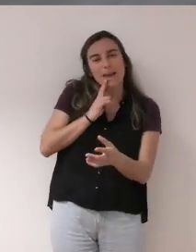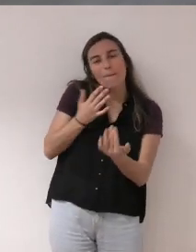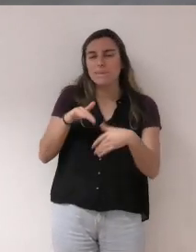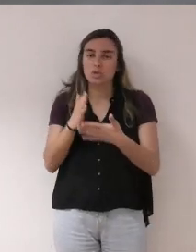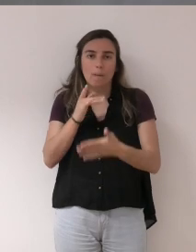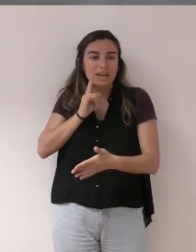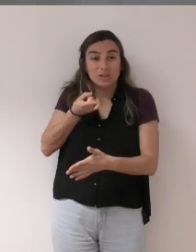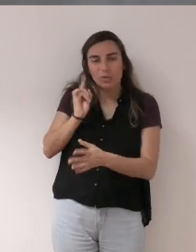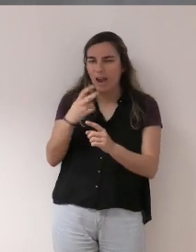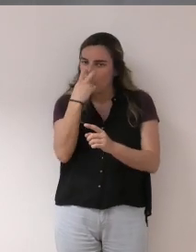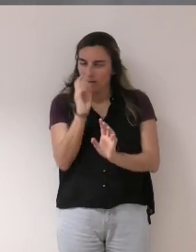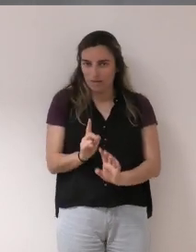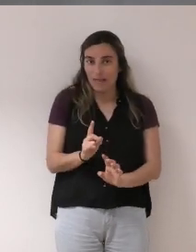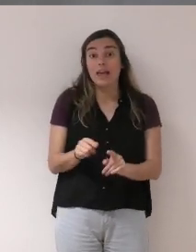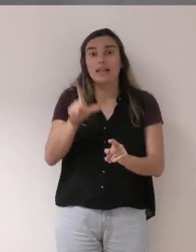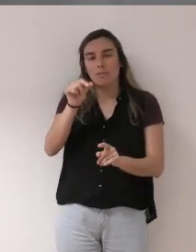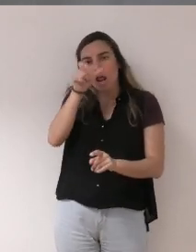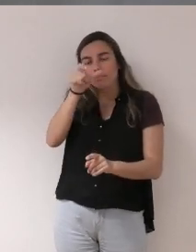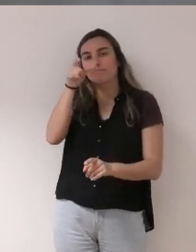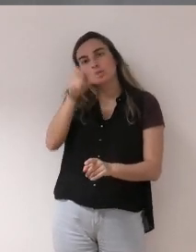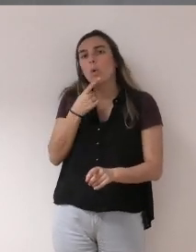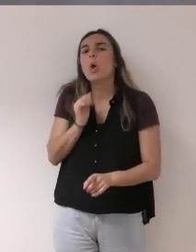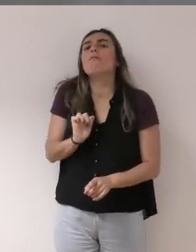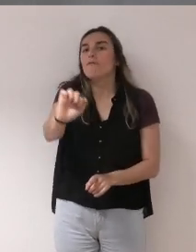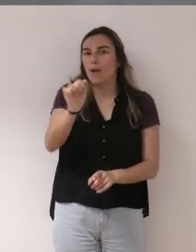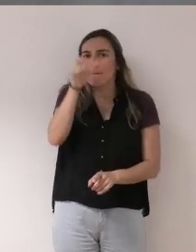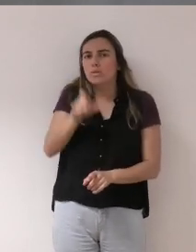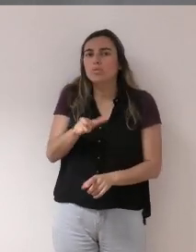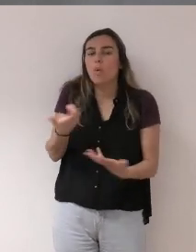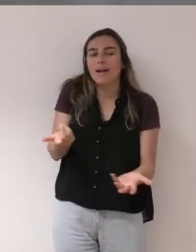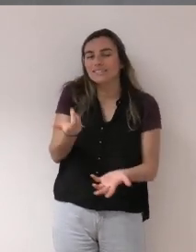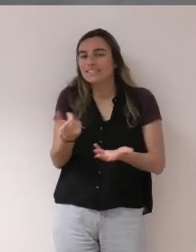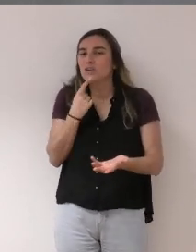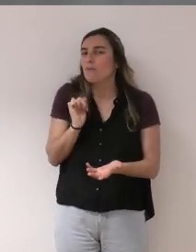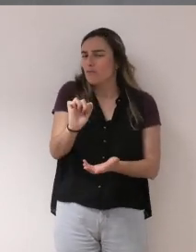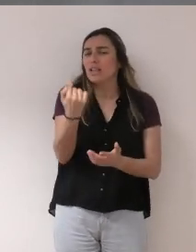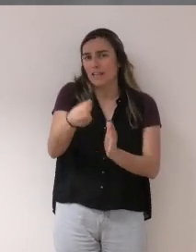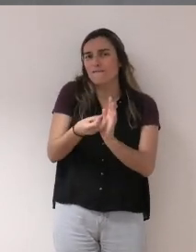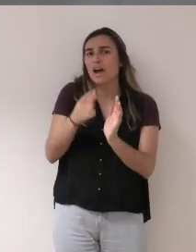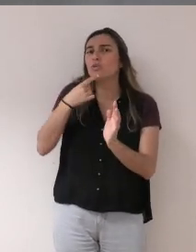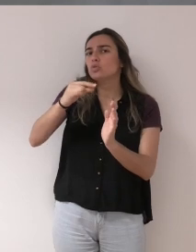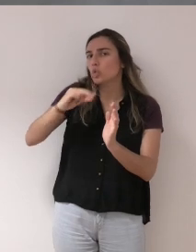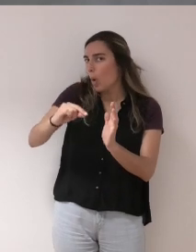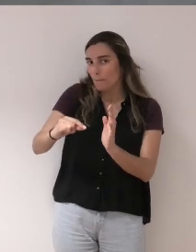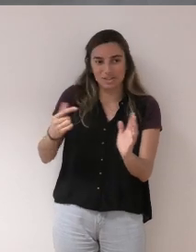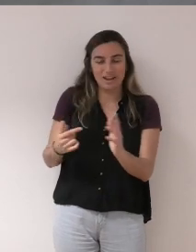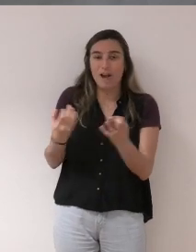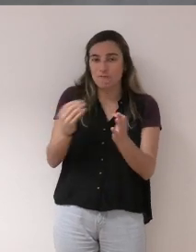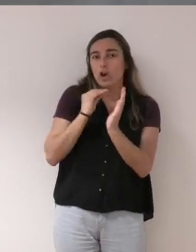é curiosa, que é a questão do nome da pessoa que está aqui hoje. Não é? Porque ele tem vários nomes a